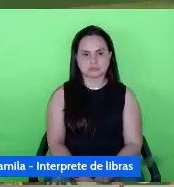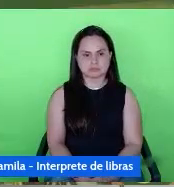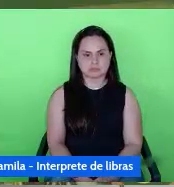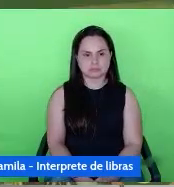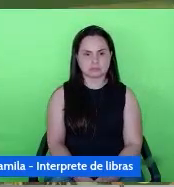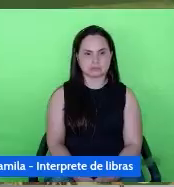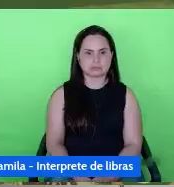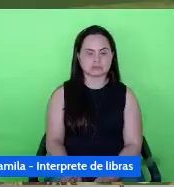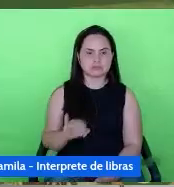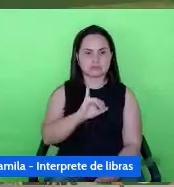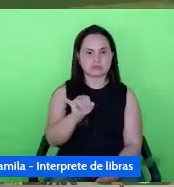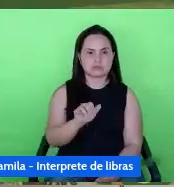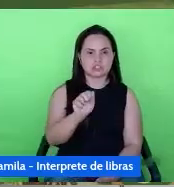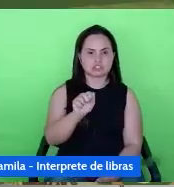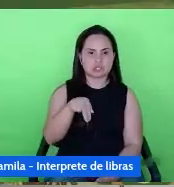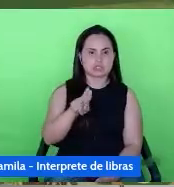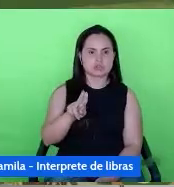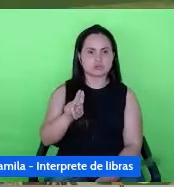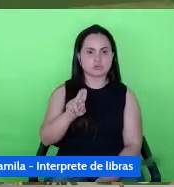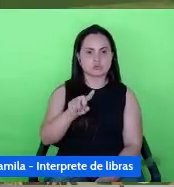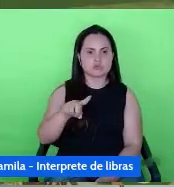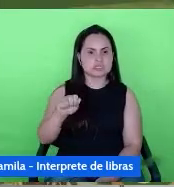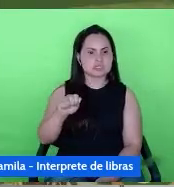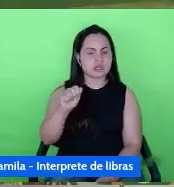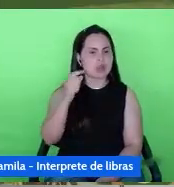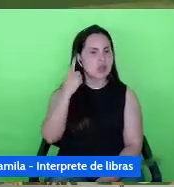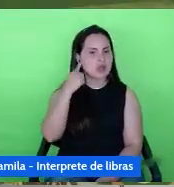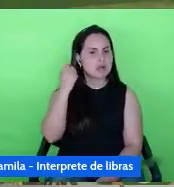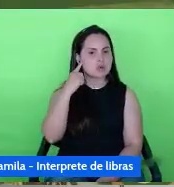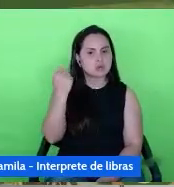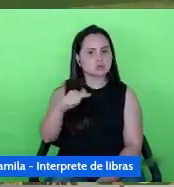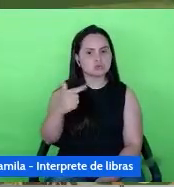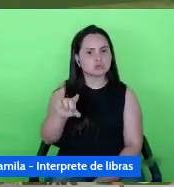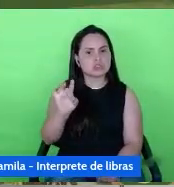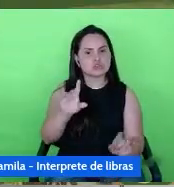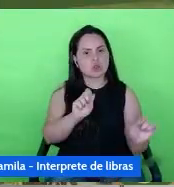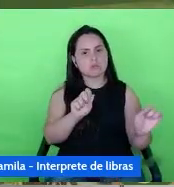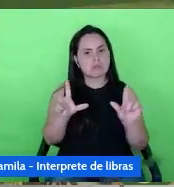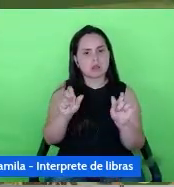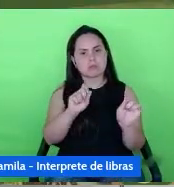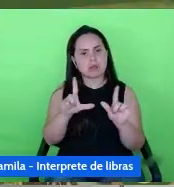Januza, está sem áudio. Só está passando as imagens.